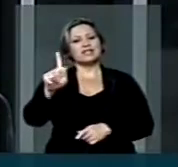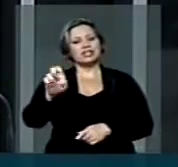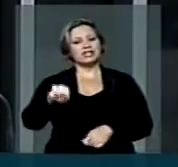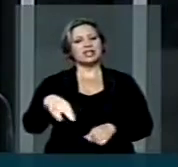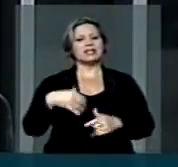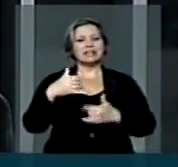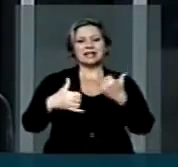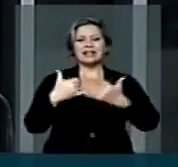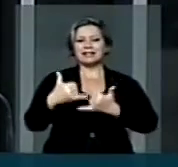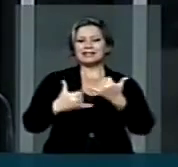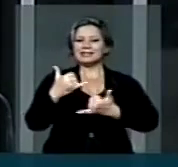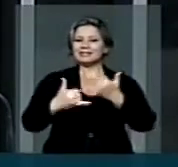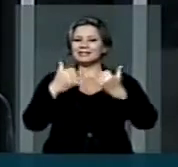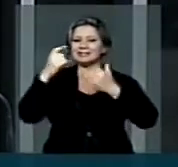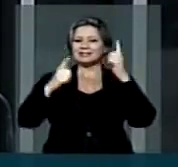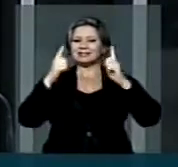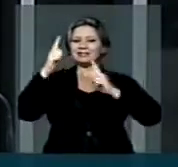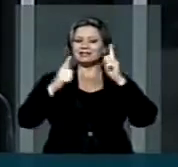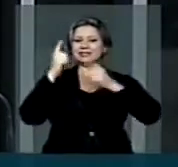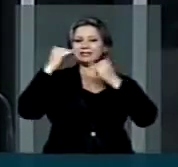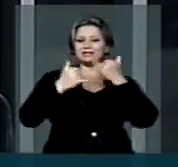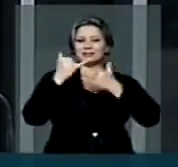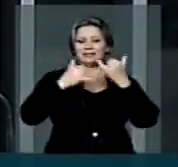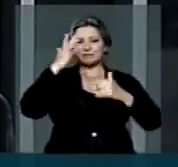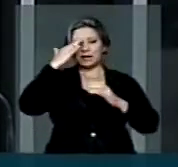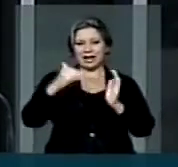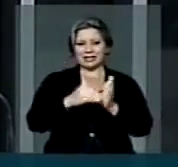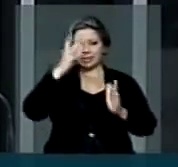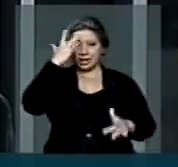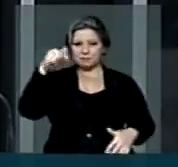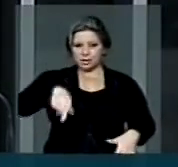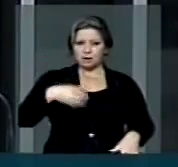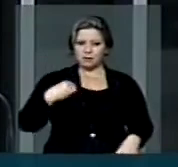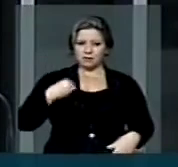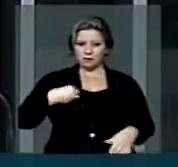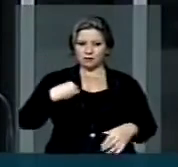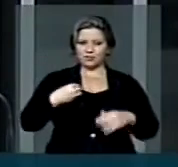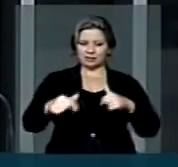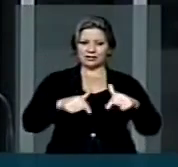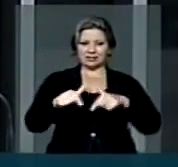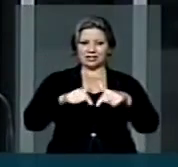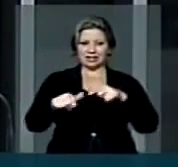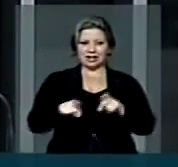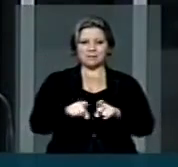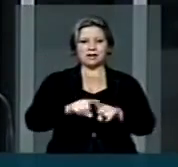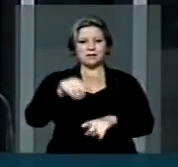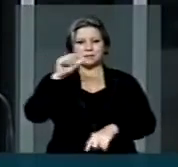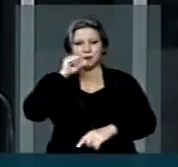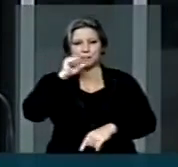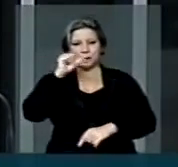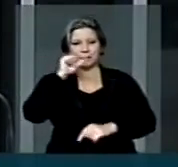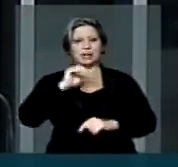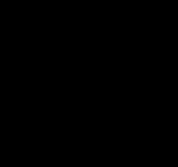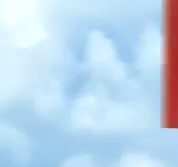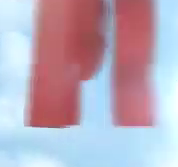carnaval que ninguém é de ferro, mas vou ficar aqui até amanhã no plantão. Bom carnaval, muita cana, muito cuidado.